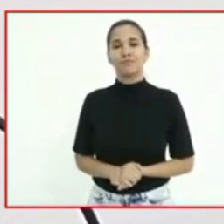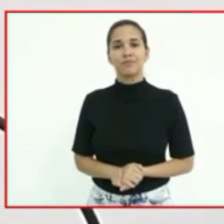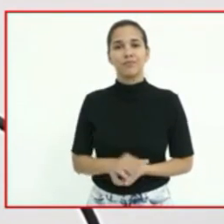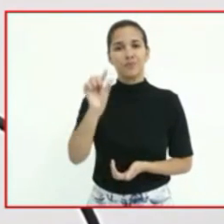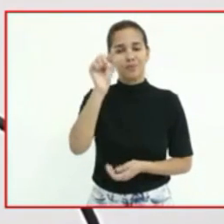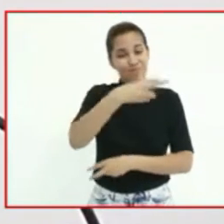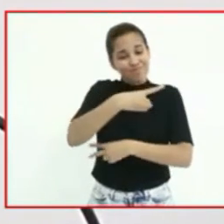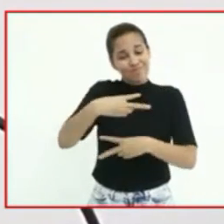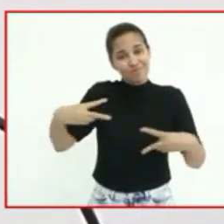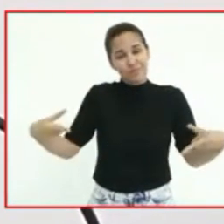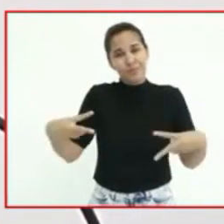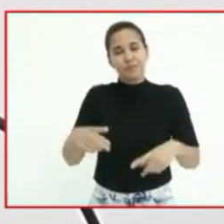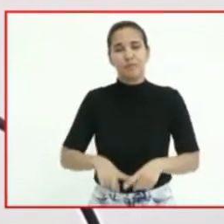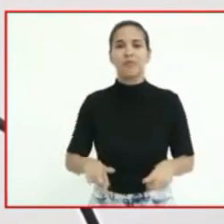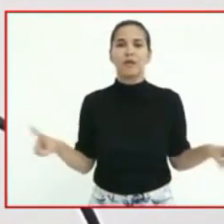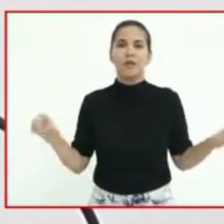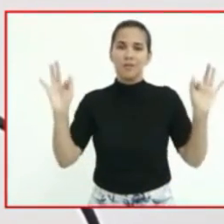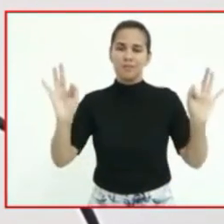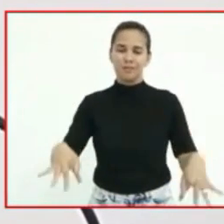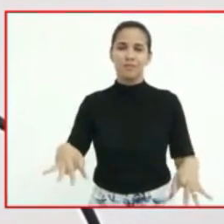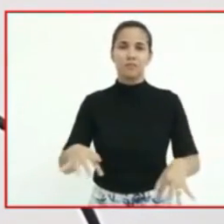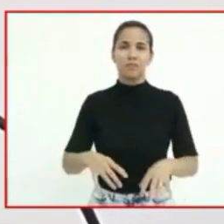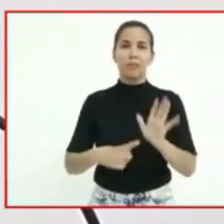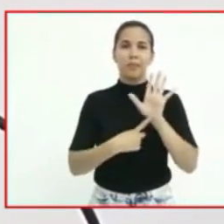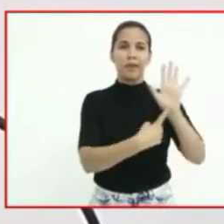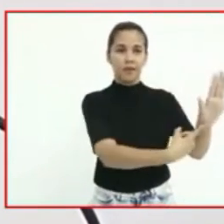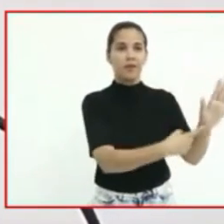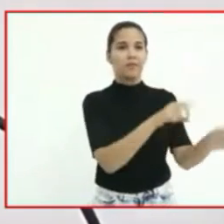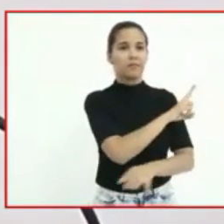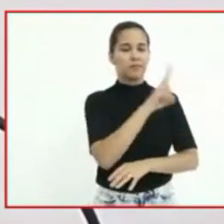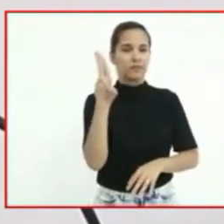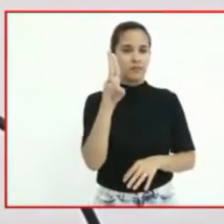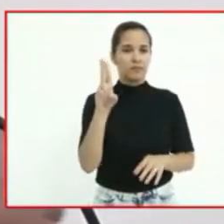situação, porque senão a próxima vez eu vou dar nome aqui nessa tribuna. Muito obrigado.